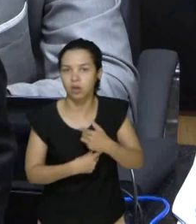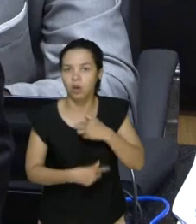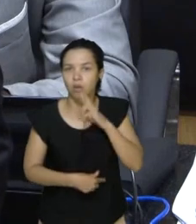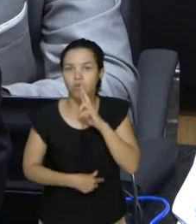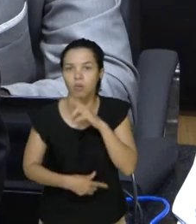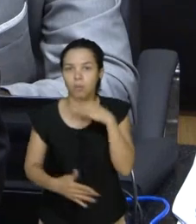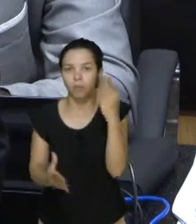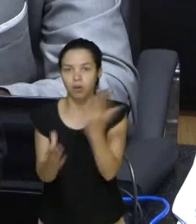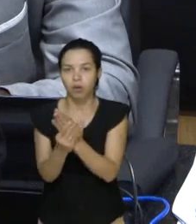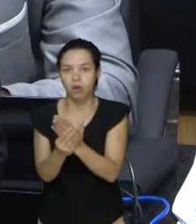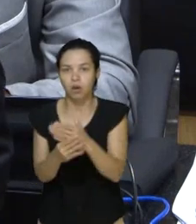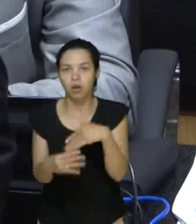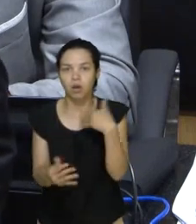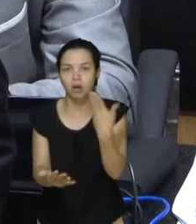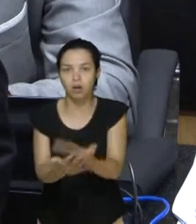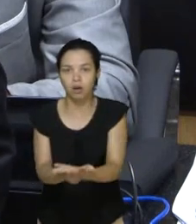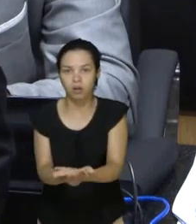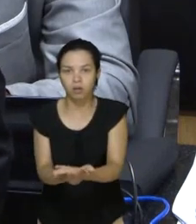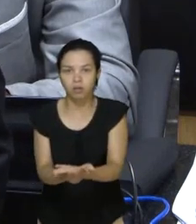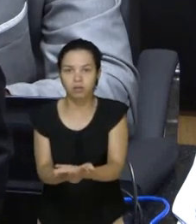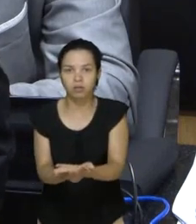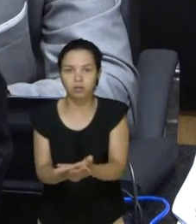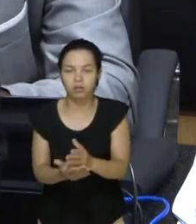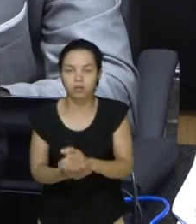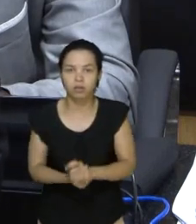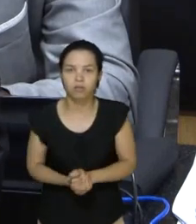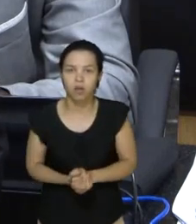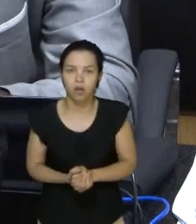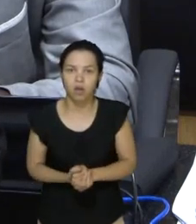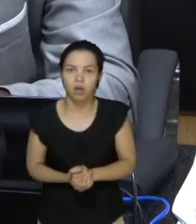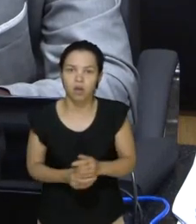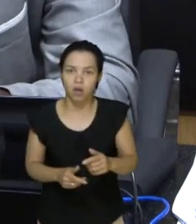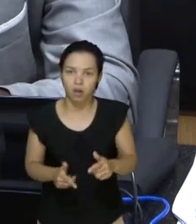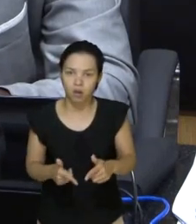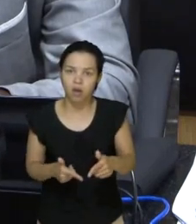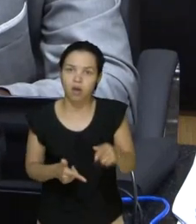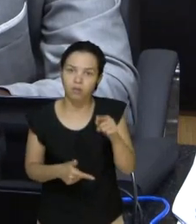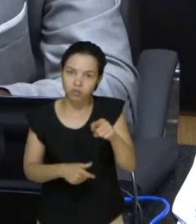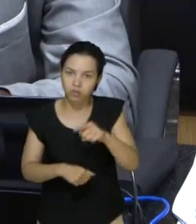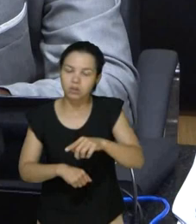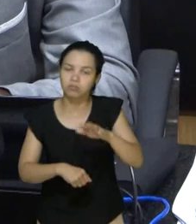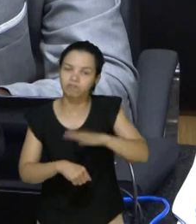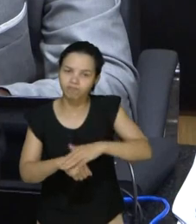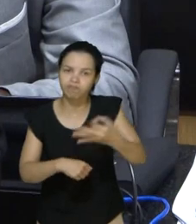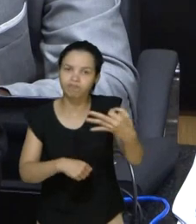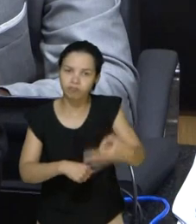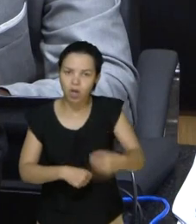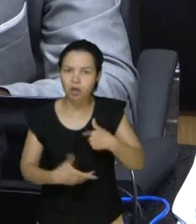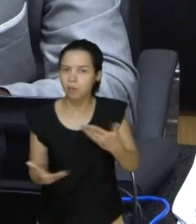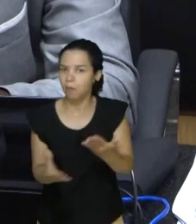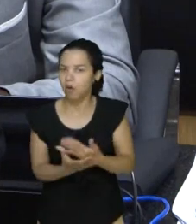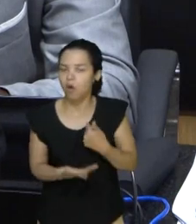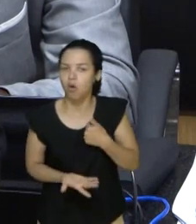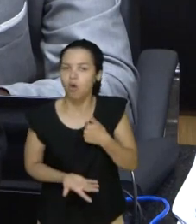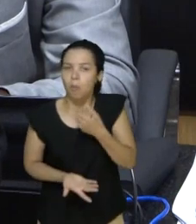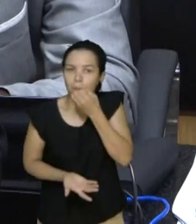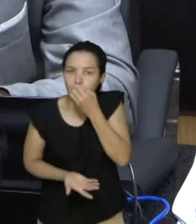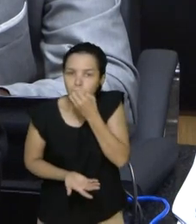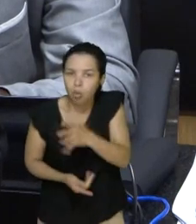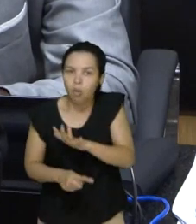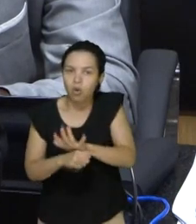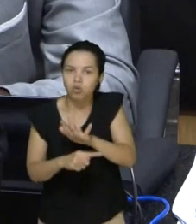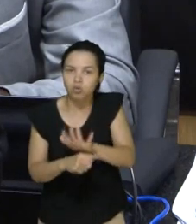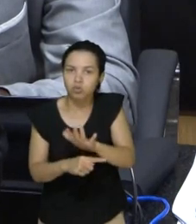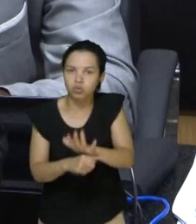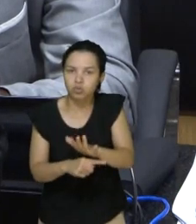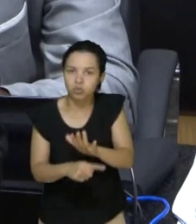isso. Então, essa iniciativa ela é louvável, ela é para o bem do serviço público, né? Não